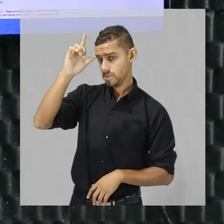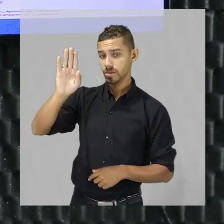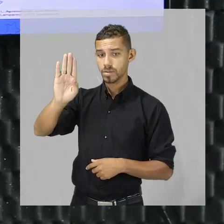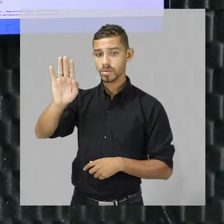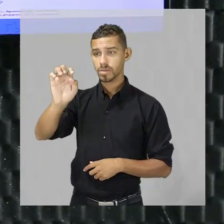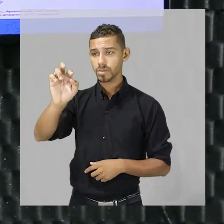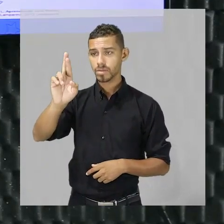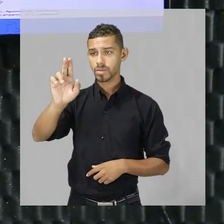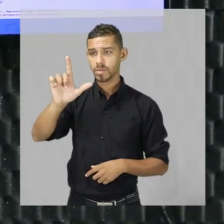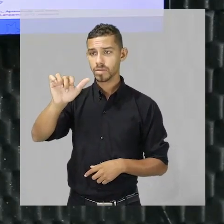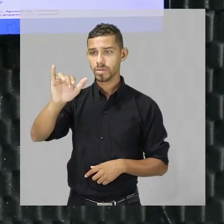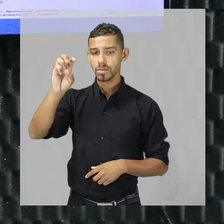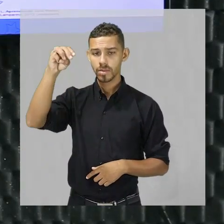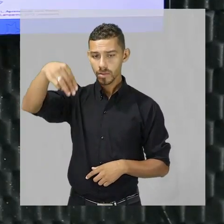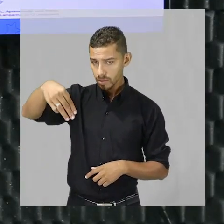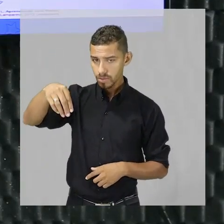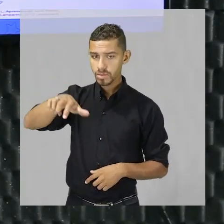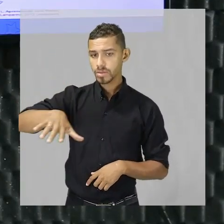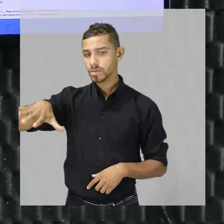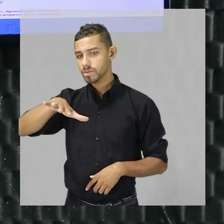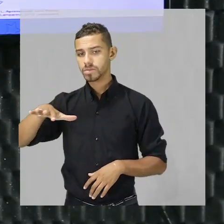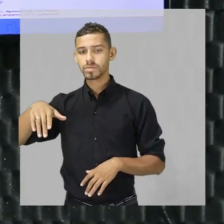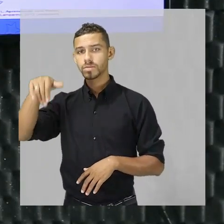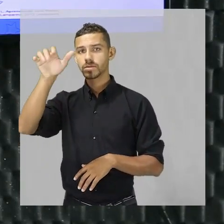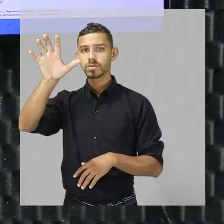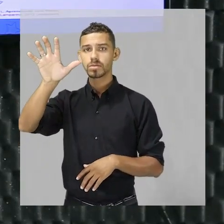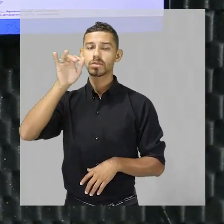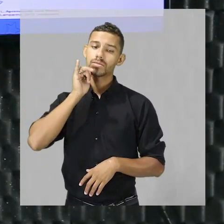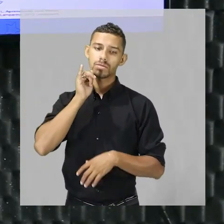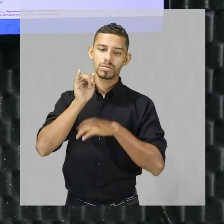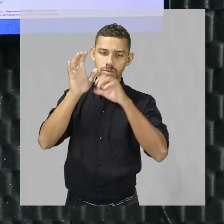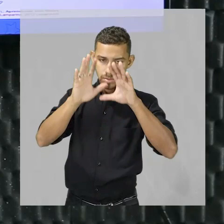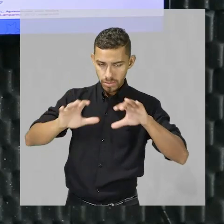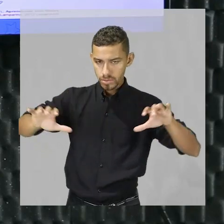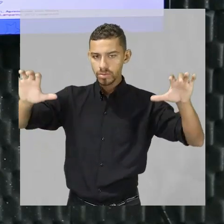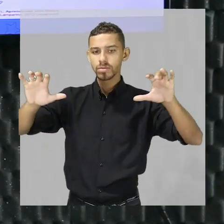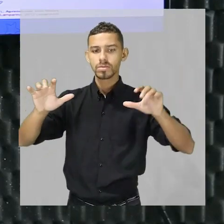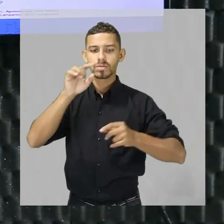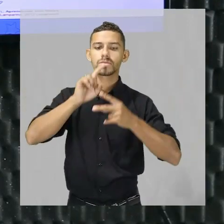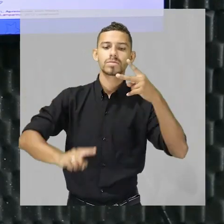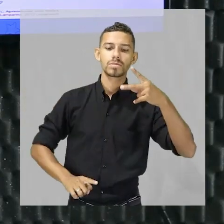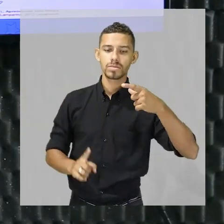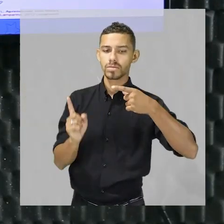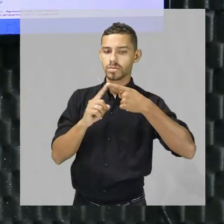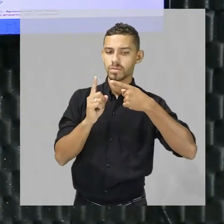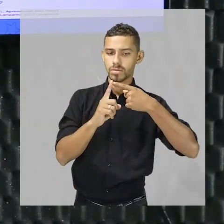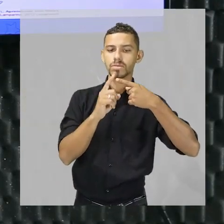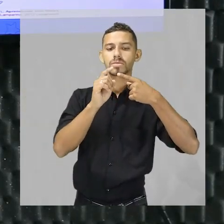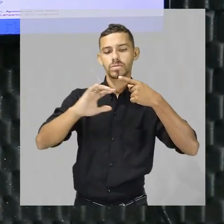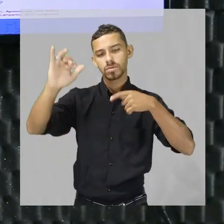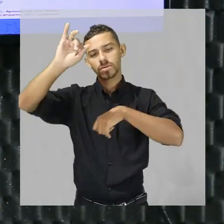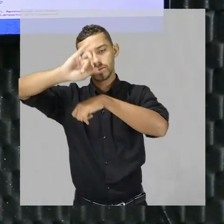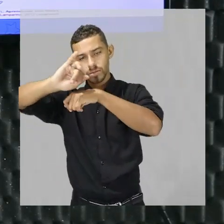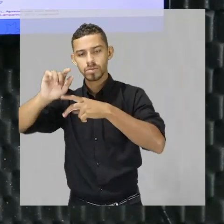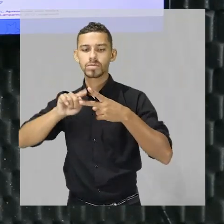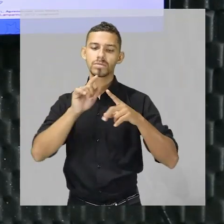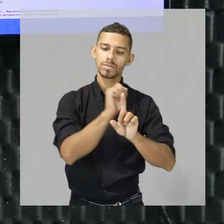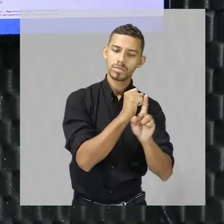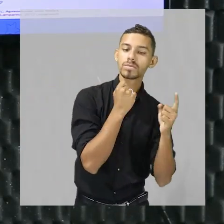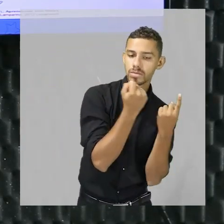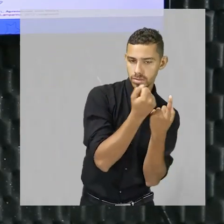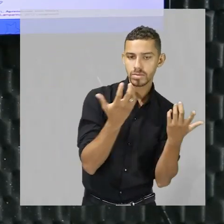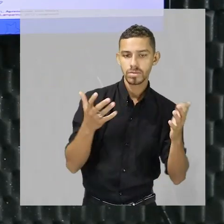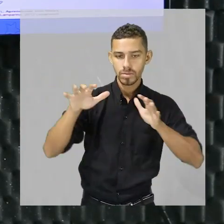Berlim, que ficava totalmente na parte oriental, vai ser dividida também em 2 zonas de ocupação, uma zona capitalista e uma